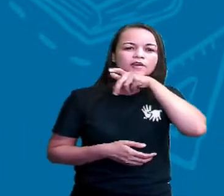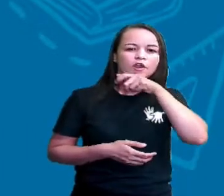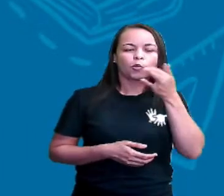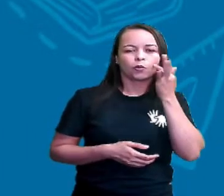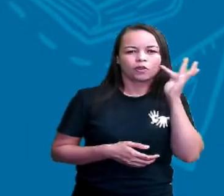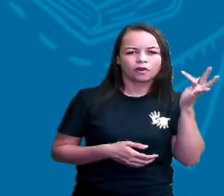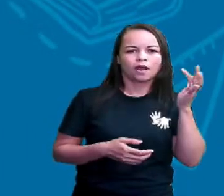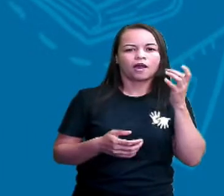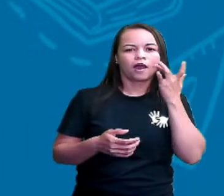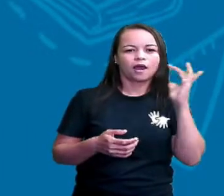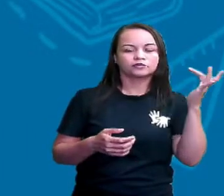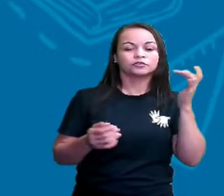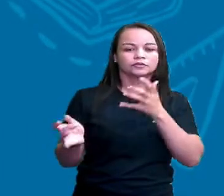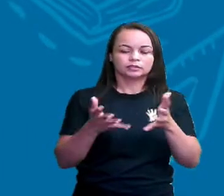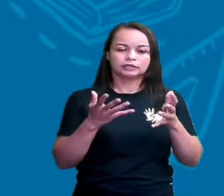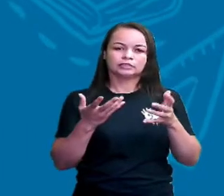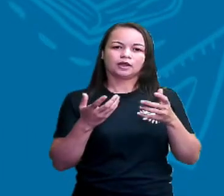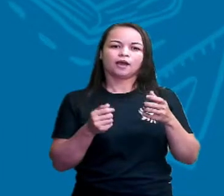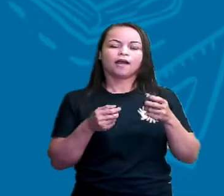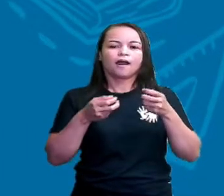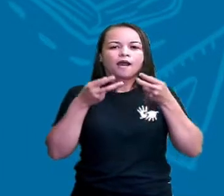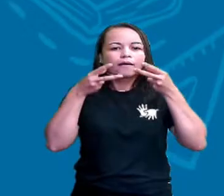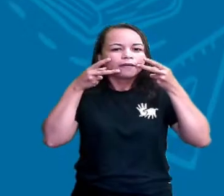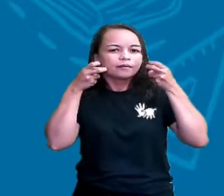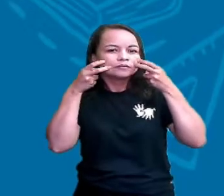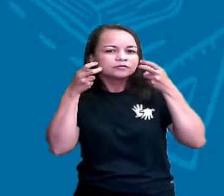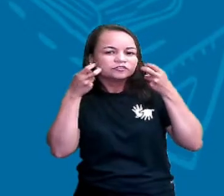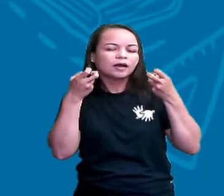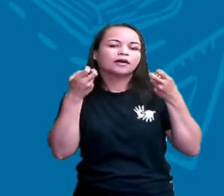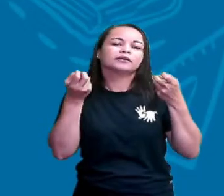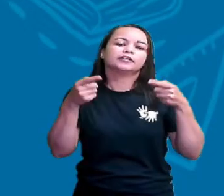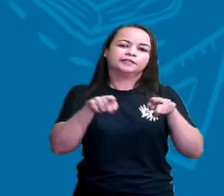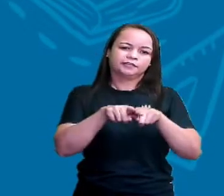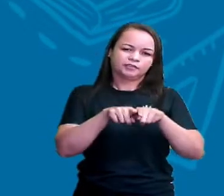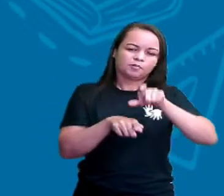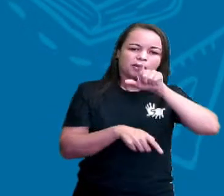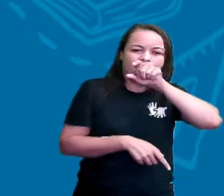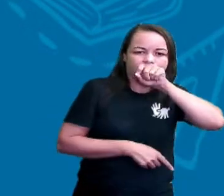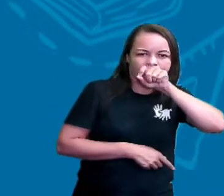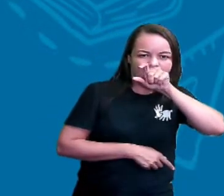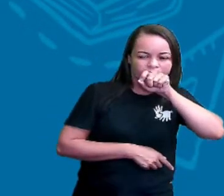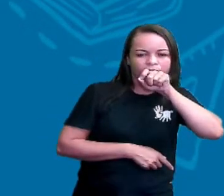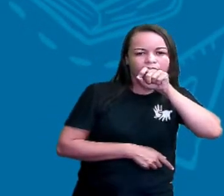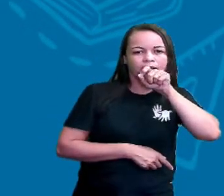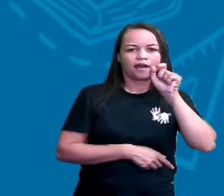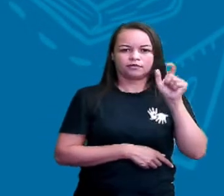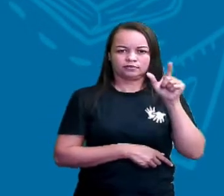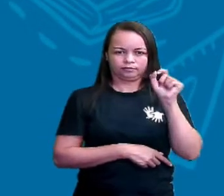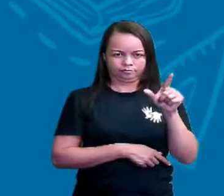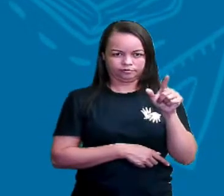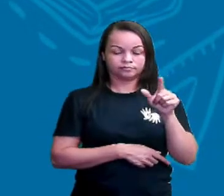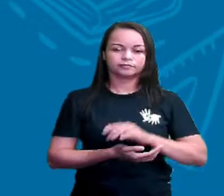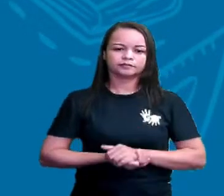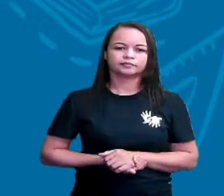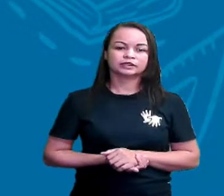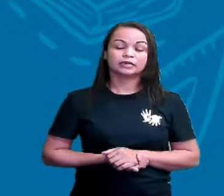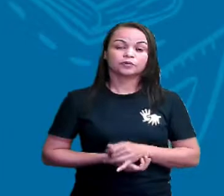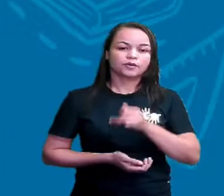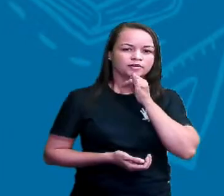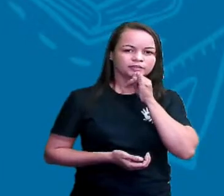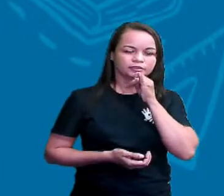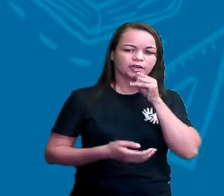e a arara azul. Todos esses animais, todos esses exemplos que eu quis trazer aqui para vocês, são exemplos de